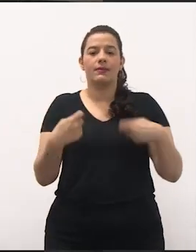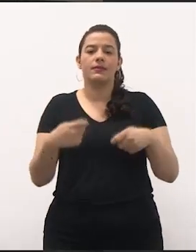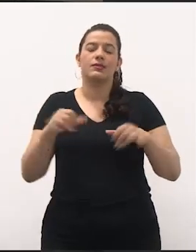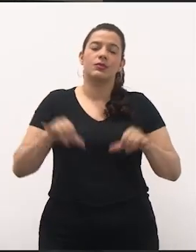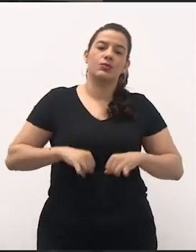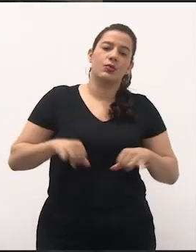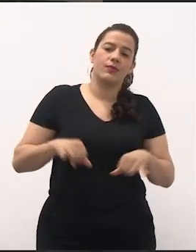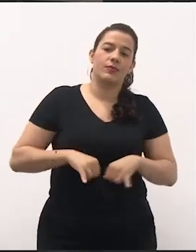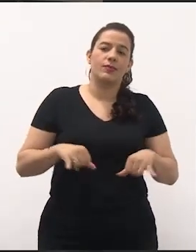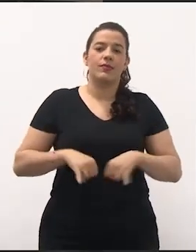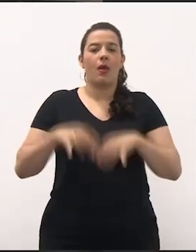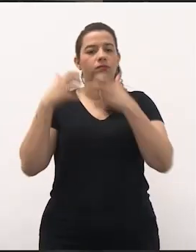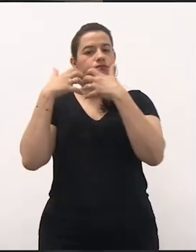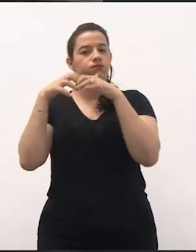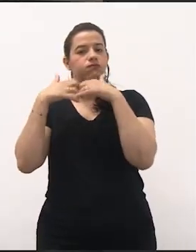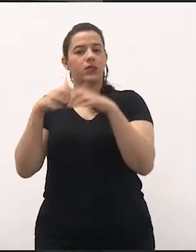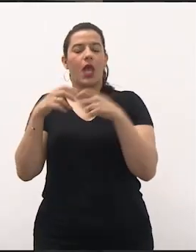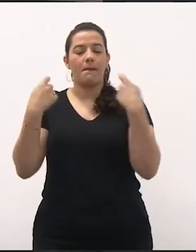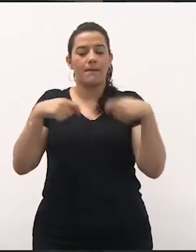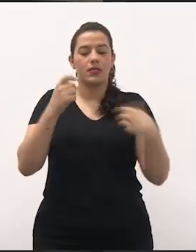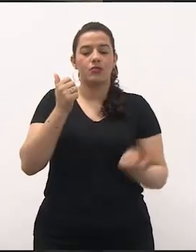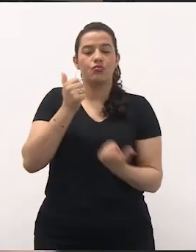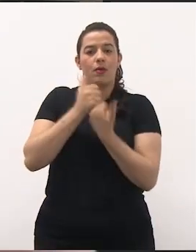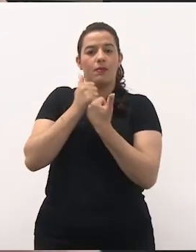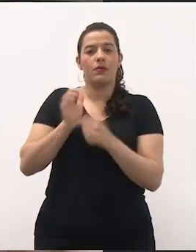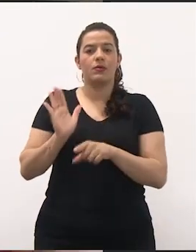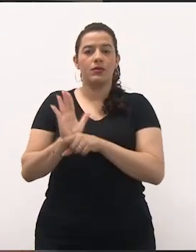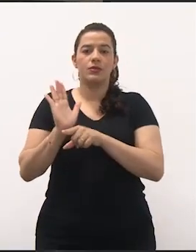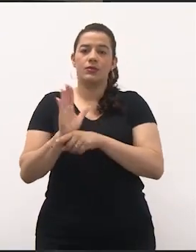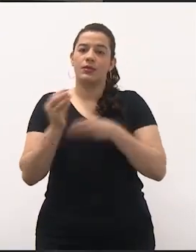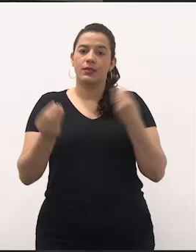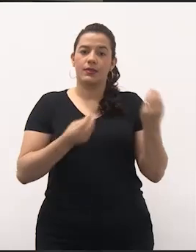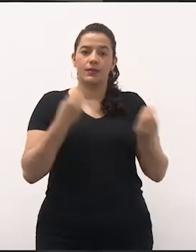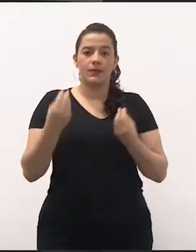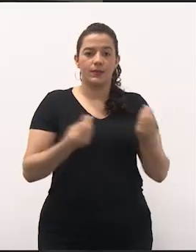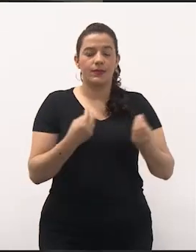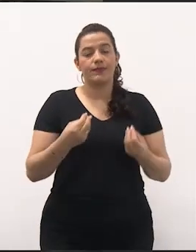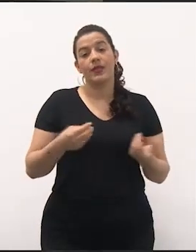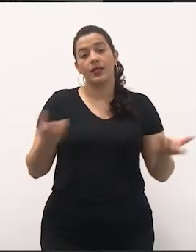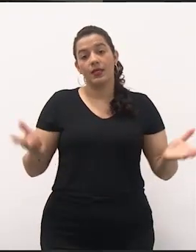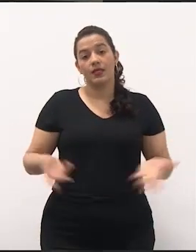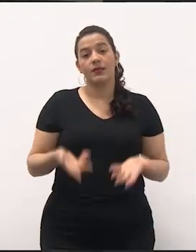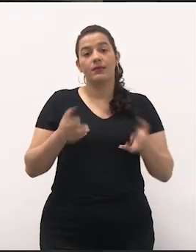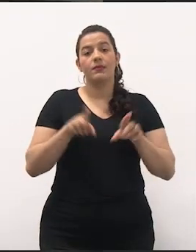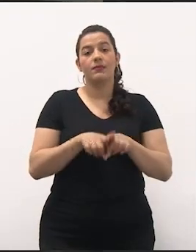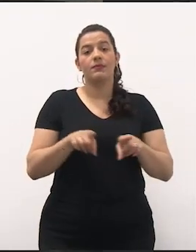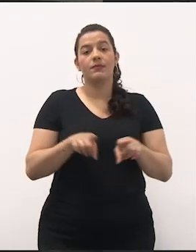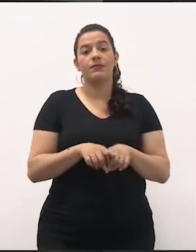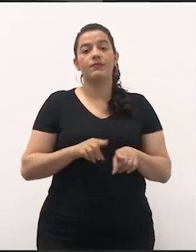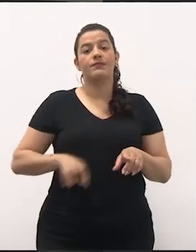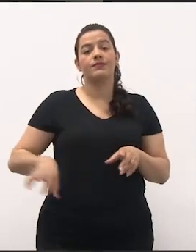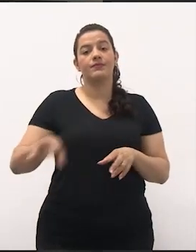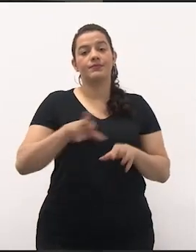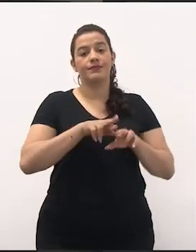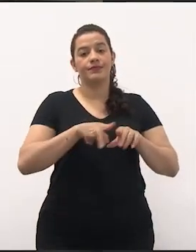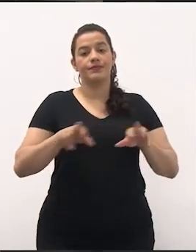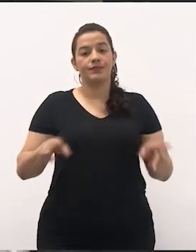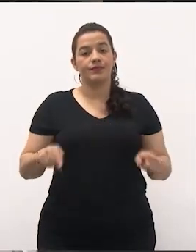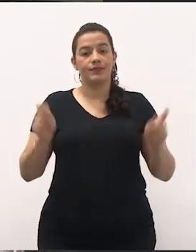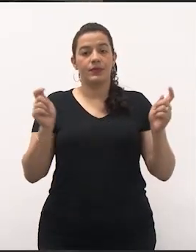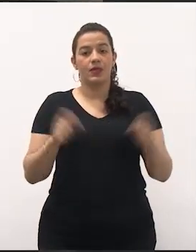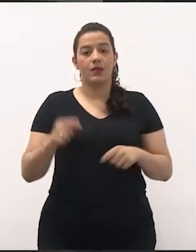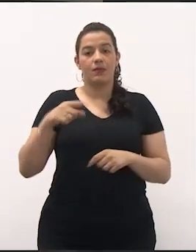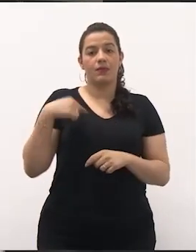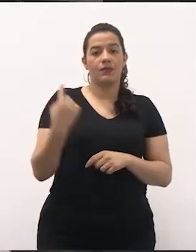sofrimento psíquico e precisa de um apoio, né? E quais são os encaminhamentos que eu posso fazer enquanto indivíduo,